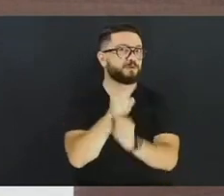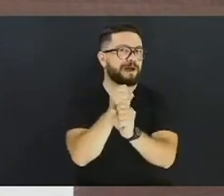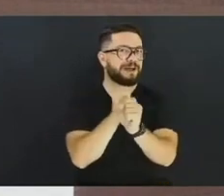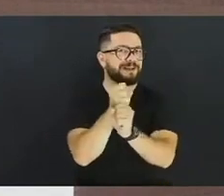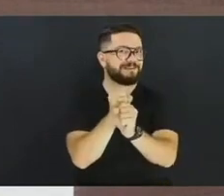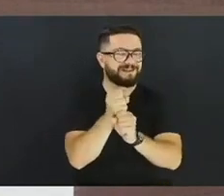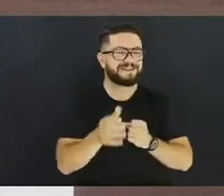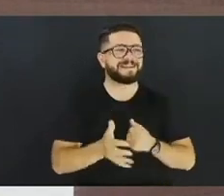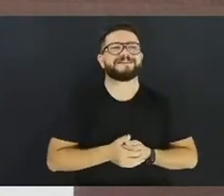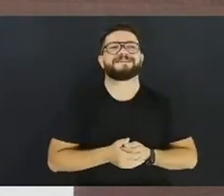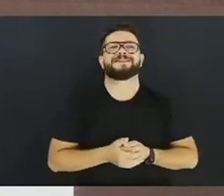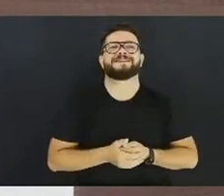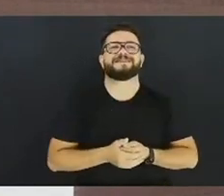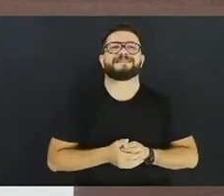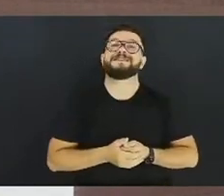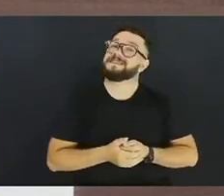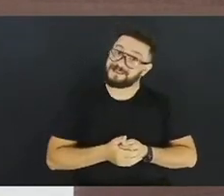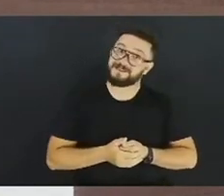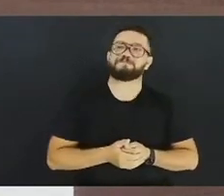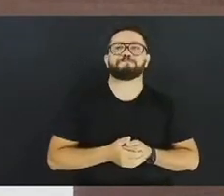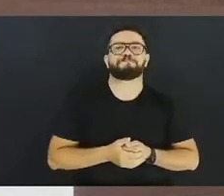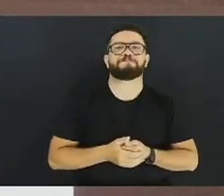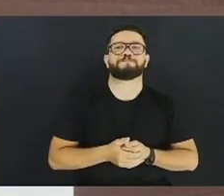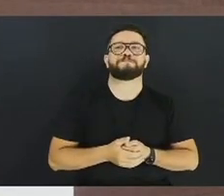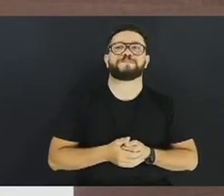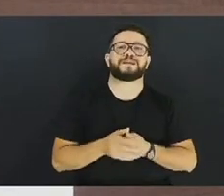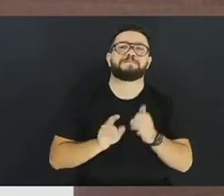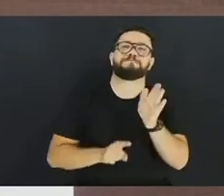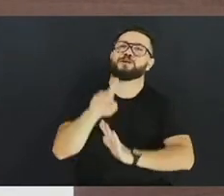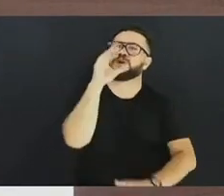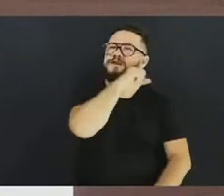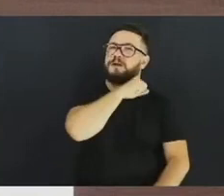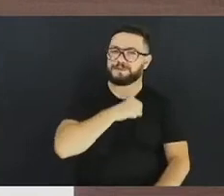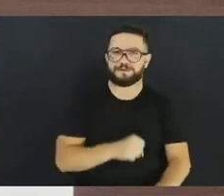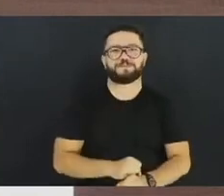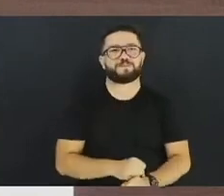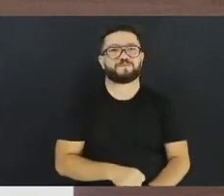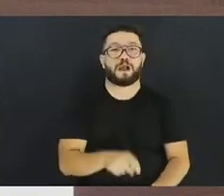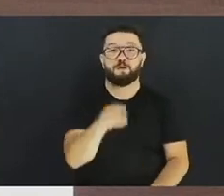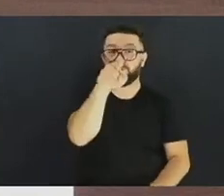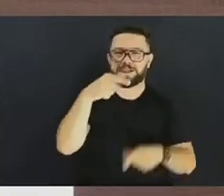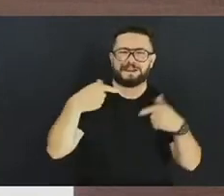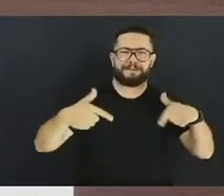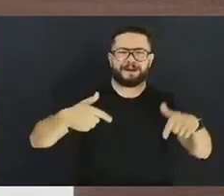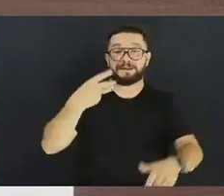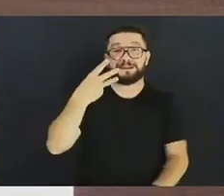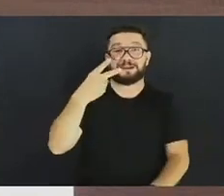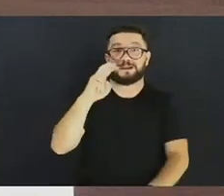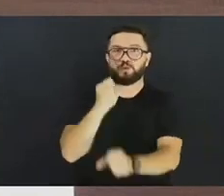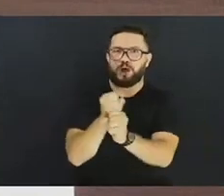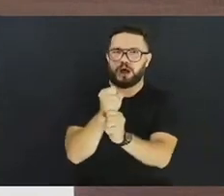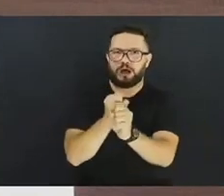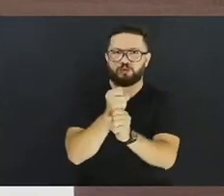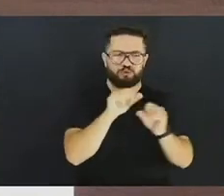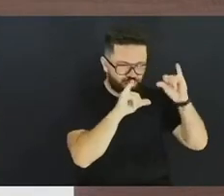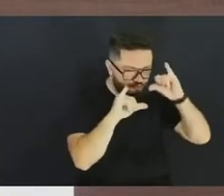pergunta rápida, não sei se ela cabe, mas há mais de 35 anos manipulando o gene do pinheiro,